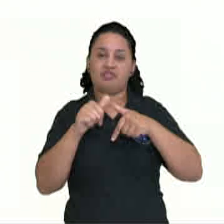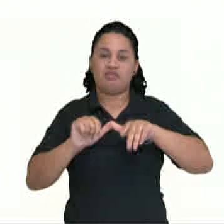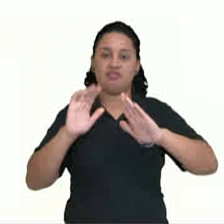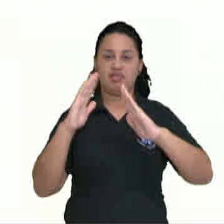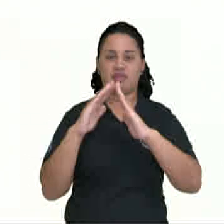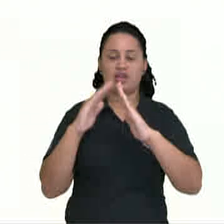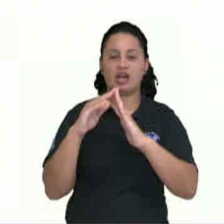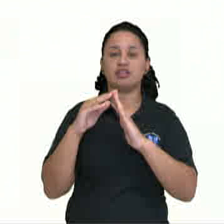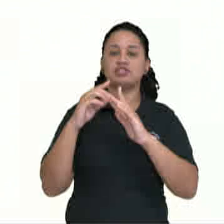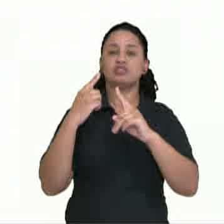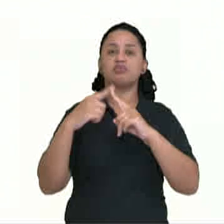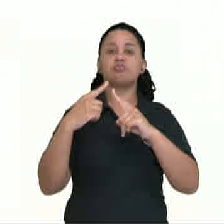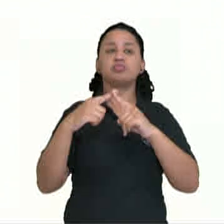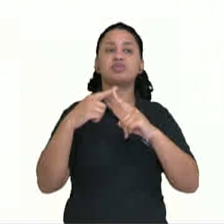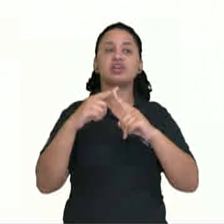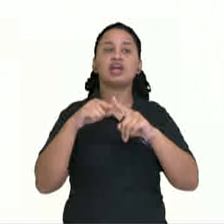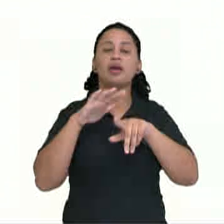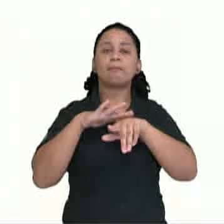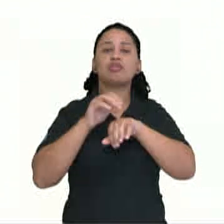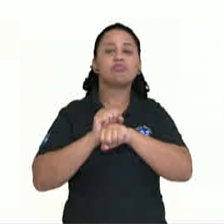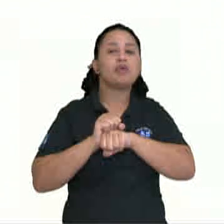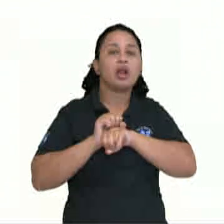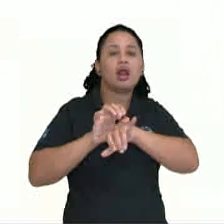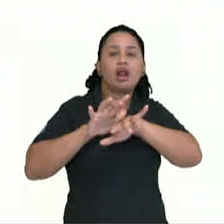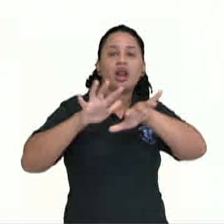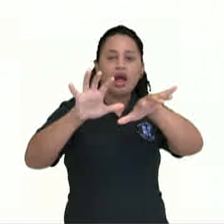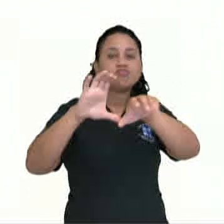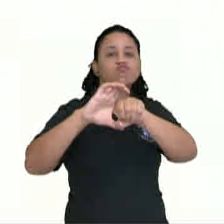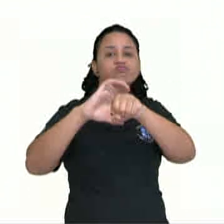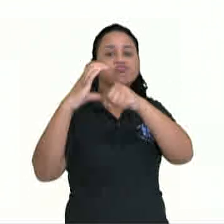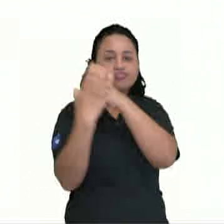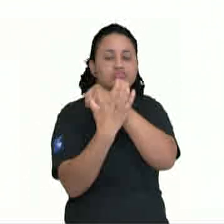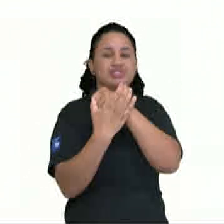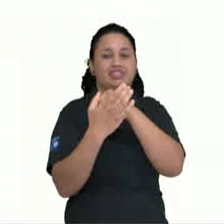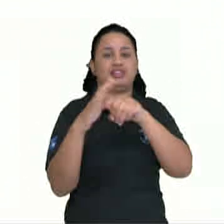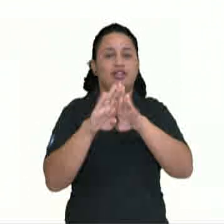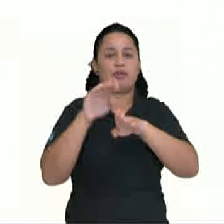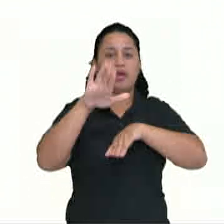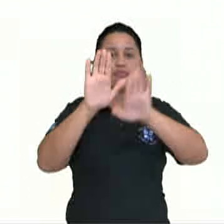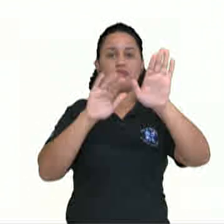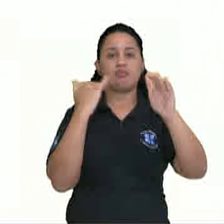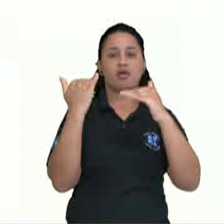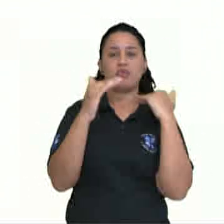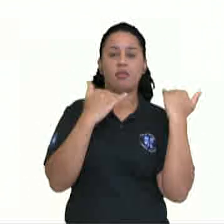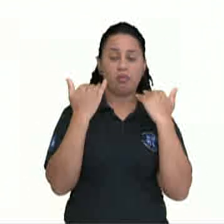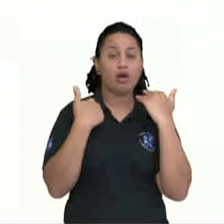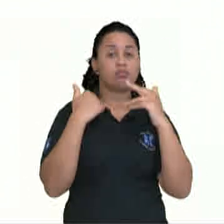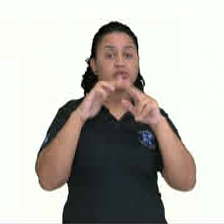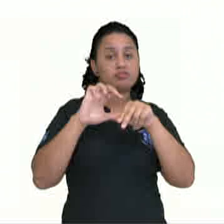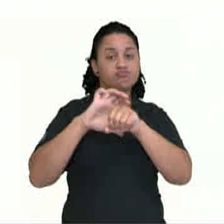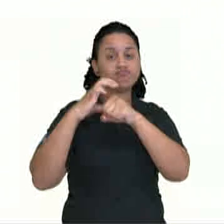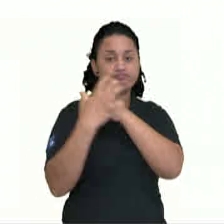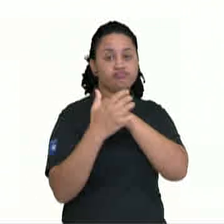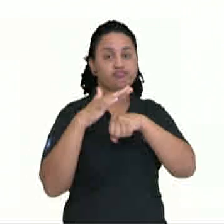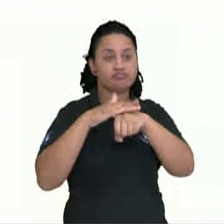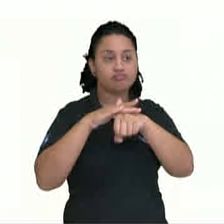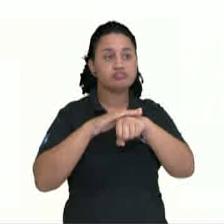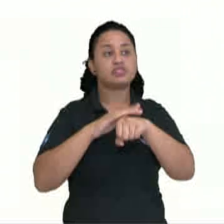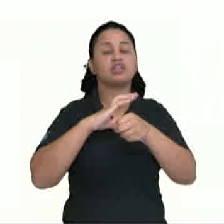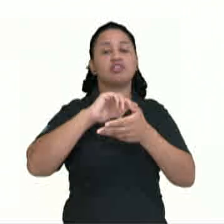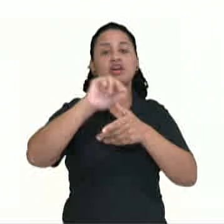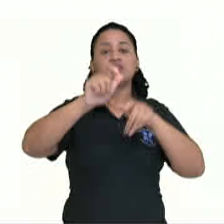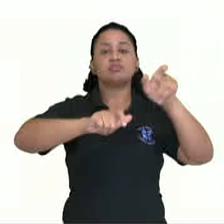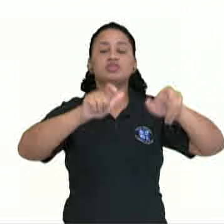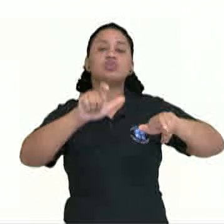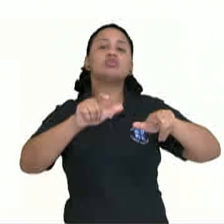rapidez de propagação do coronavírus e o aumento de mortes por Covid-19, muitas pessoas tiveram